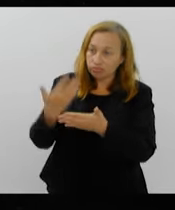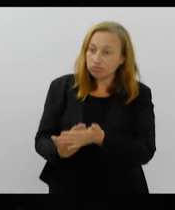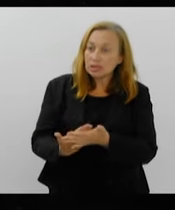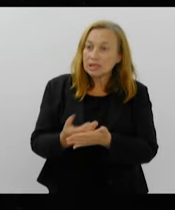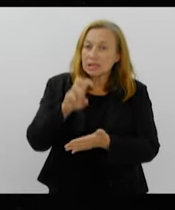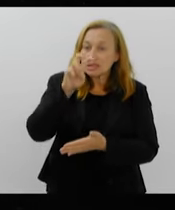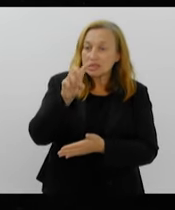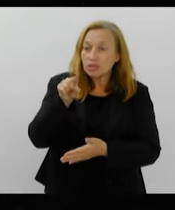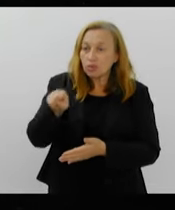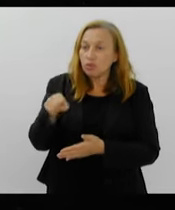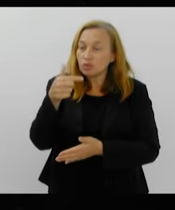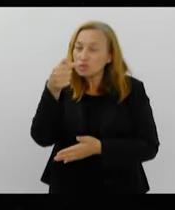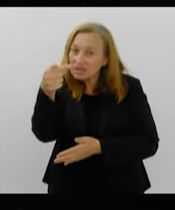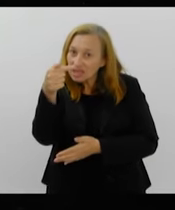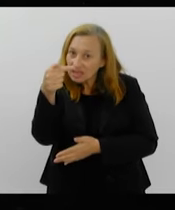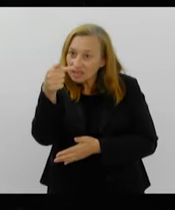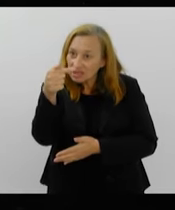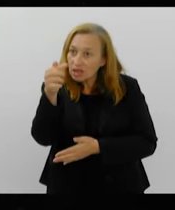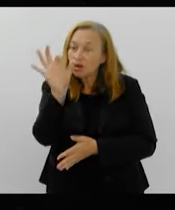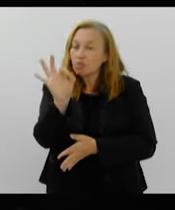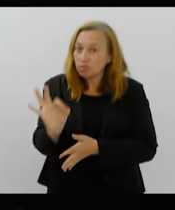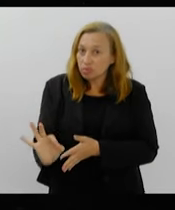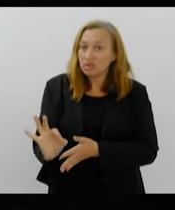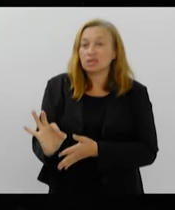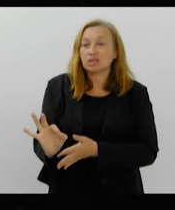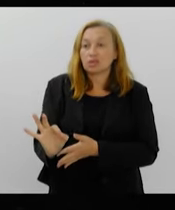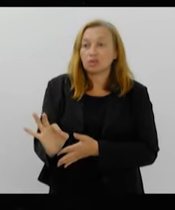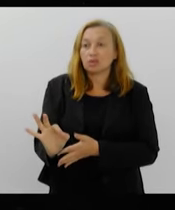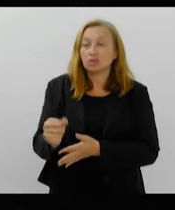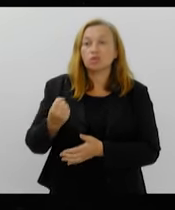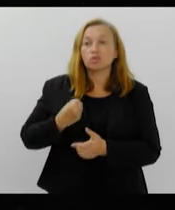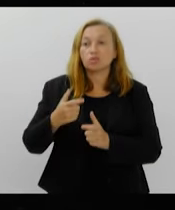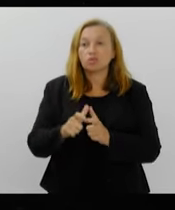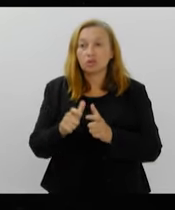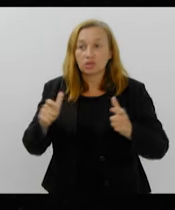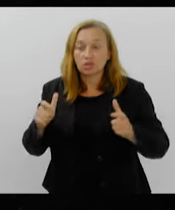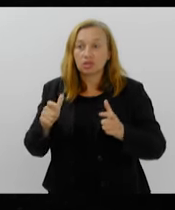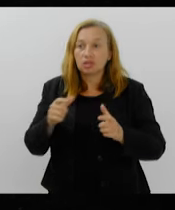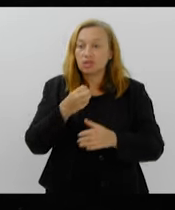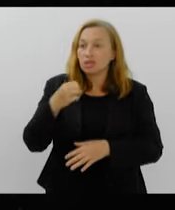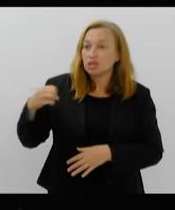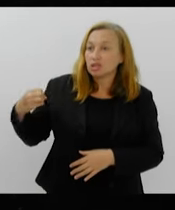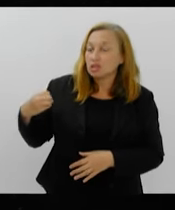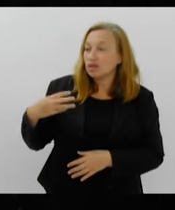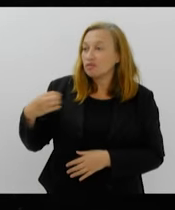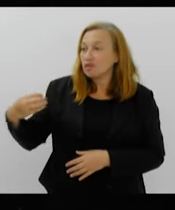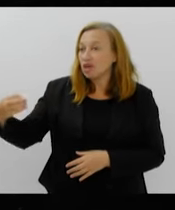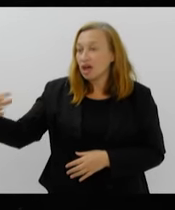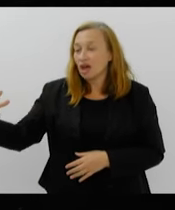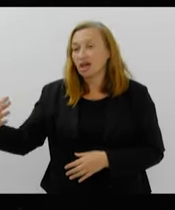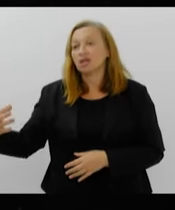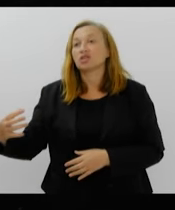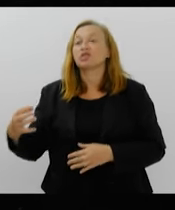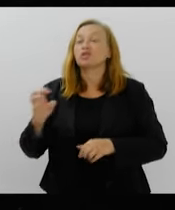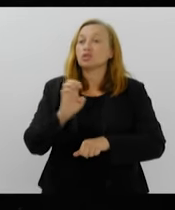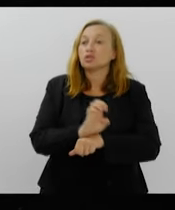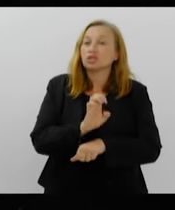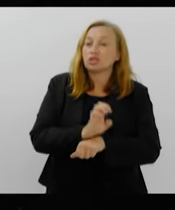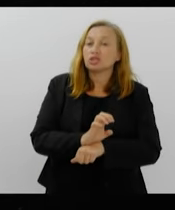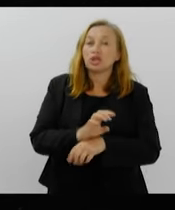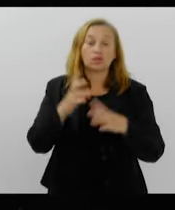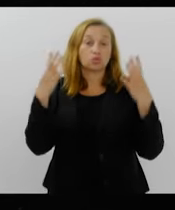de 5.7% o aumento das viagens internas entre os Estados o